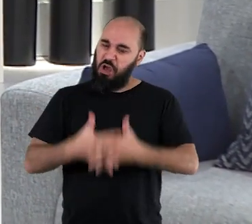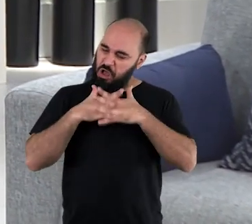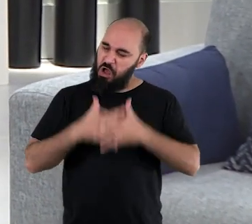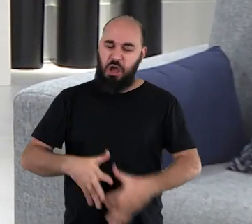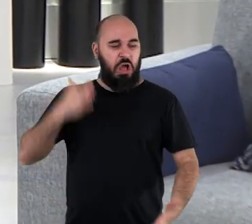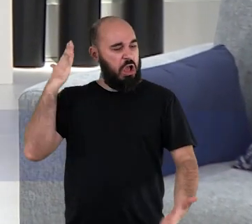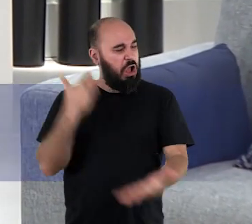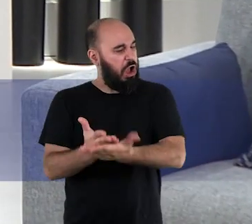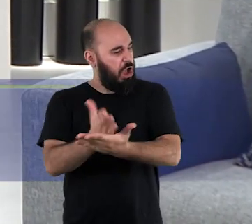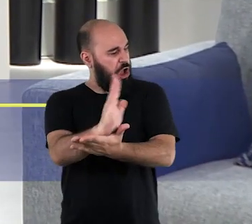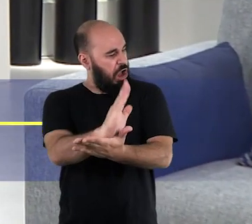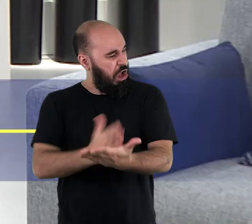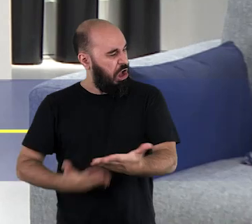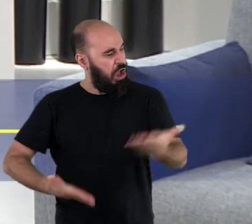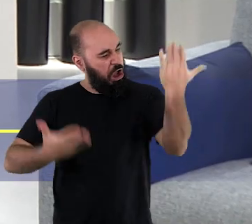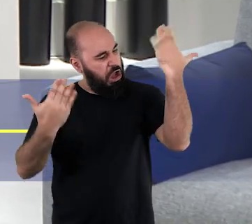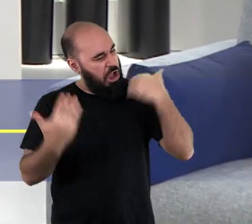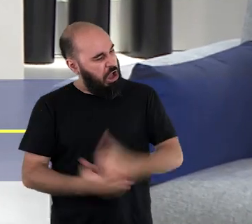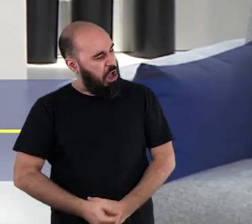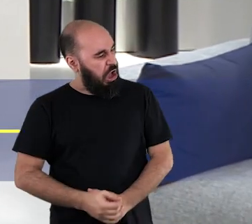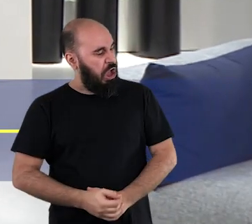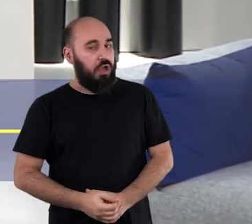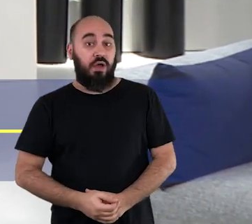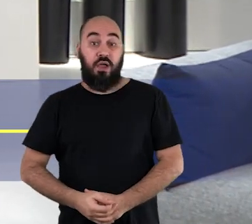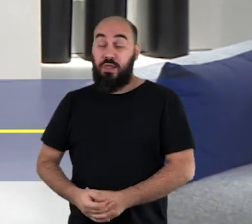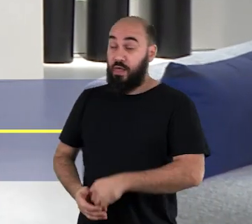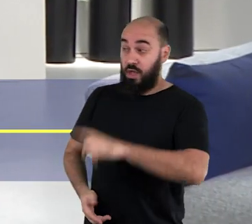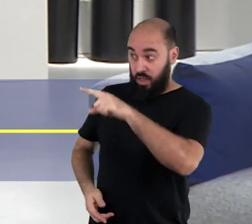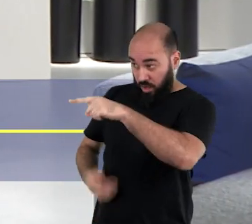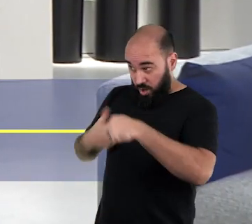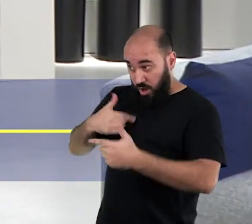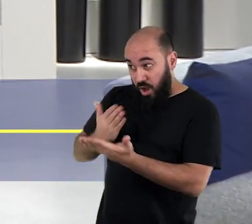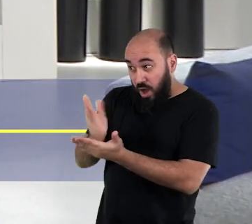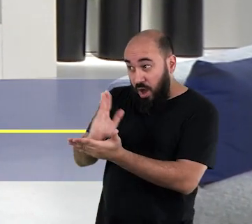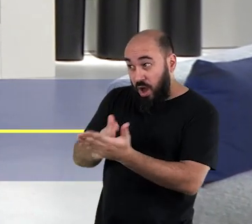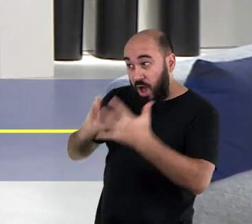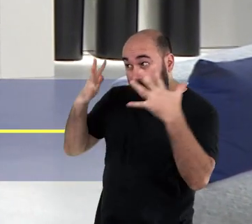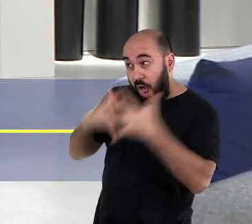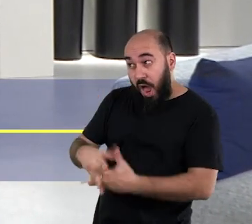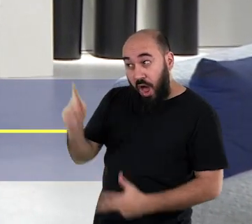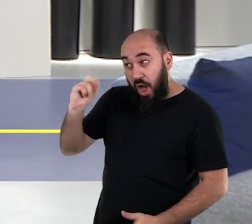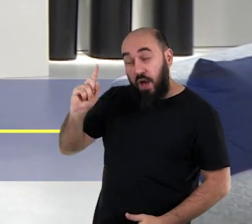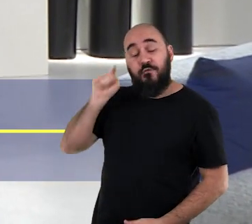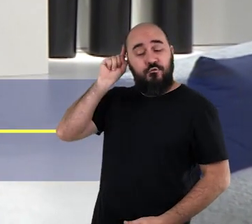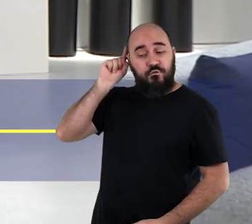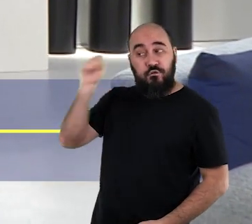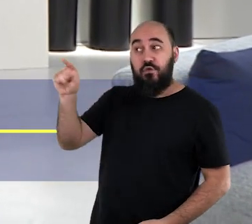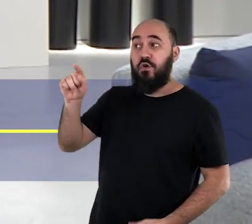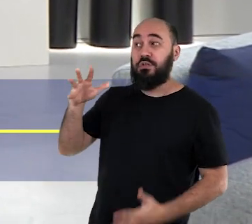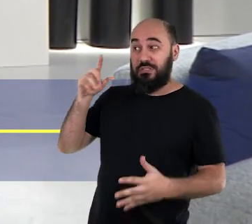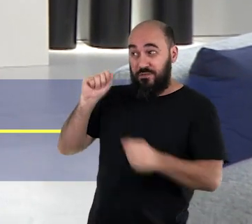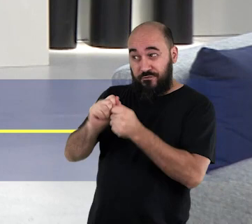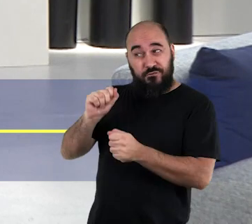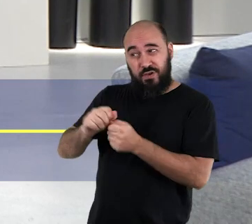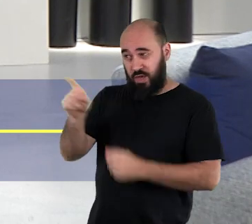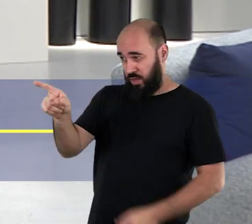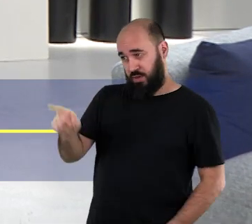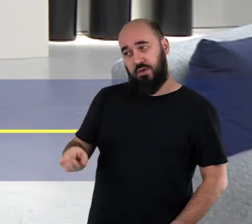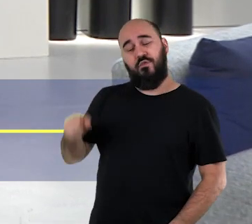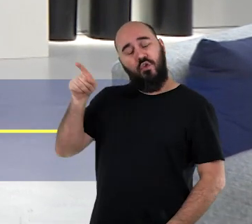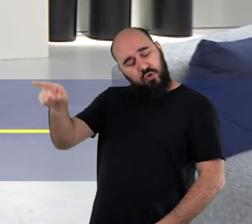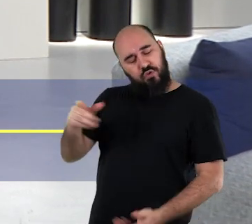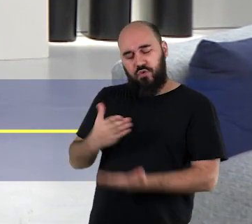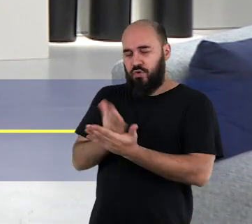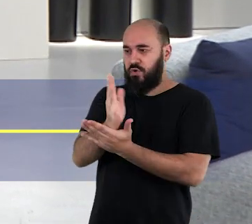senhor, o perturbador de Israel não sou eu, o perturbador de Israel é o Senhor e a sua casa. Porque vocês têm feito